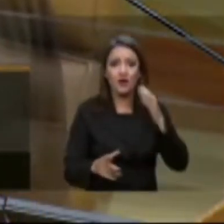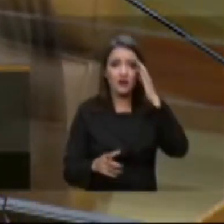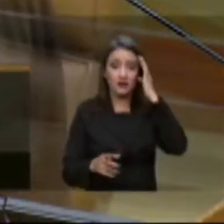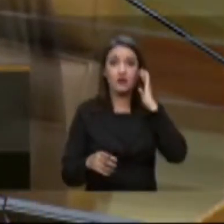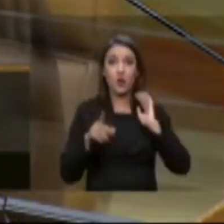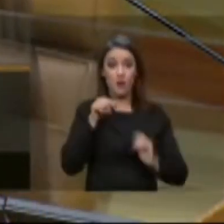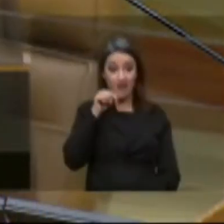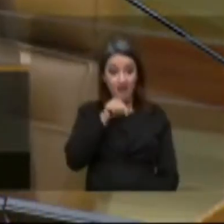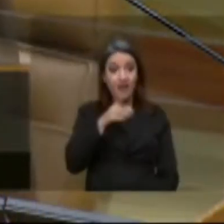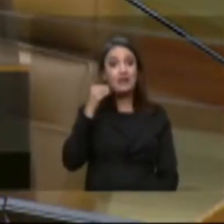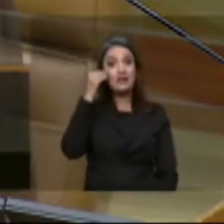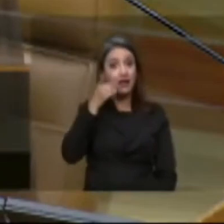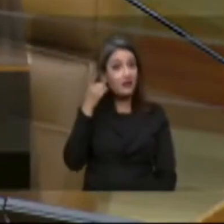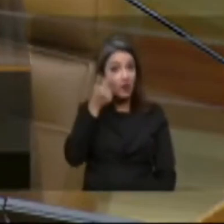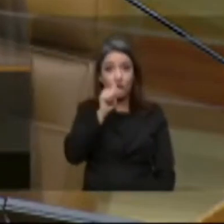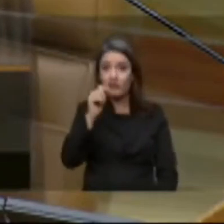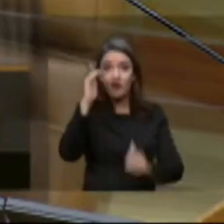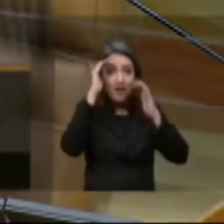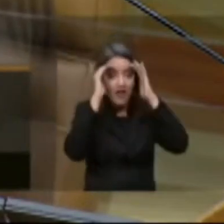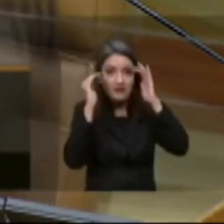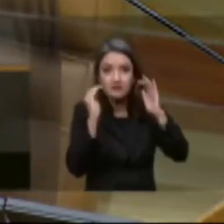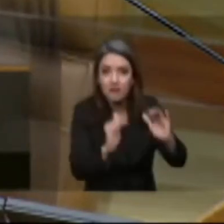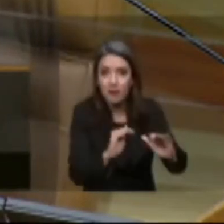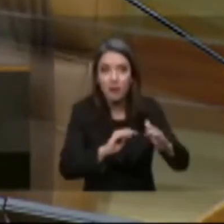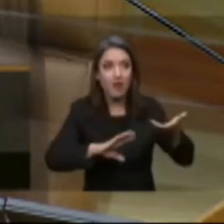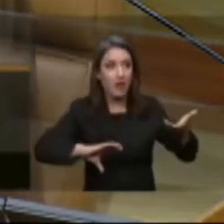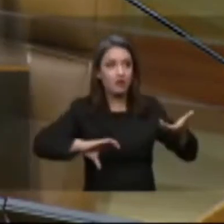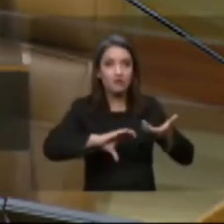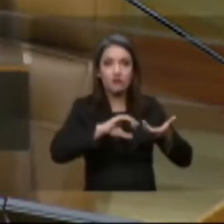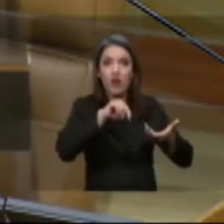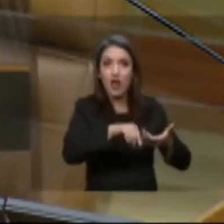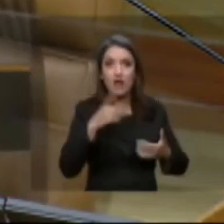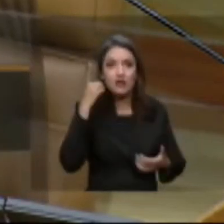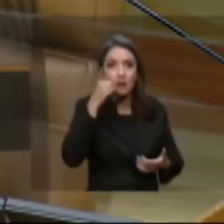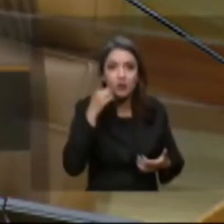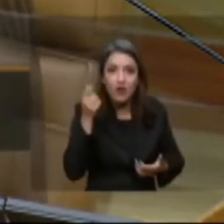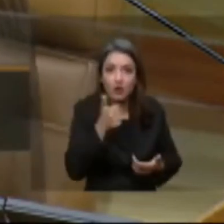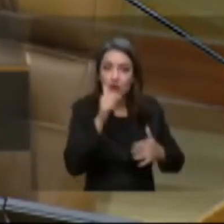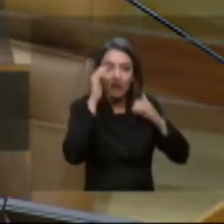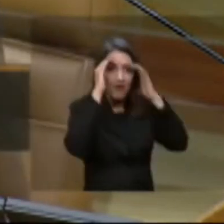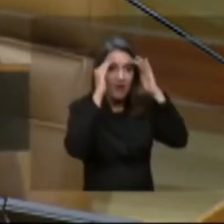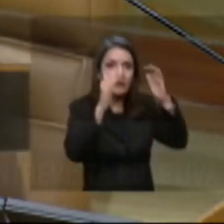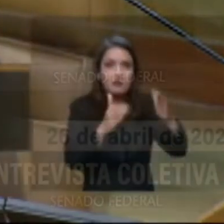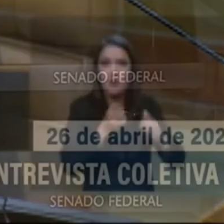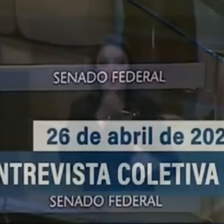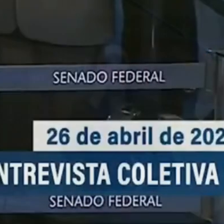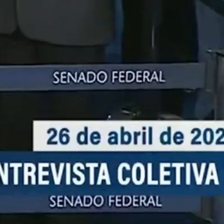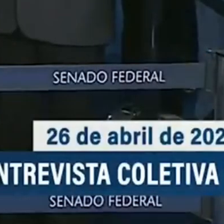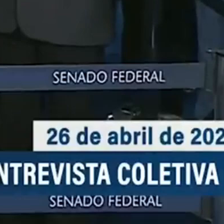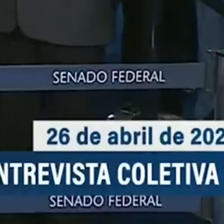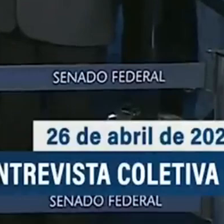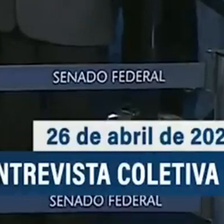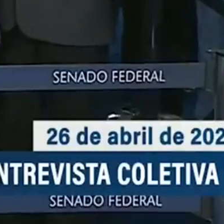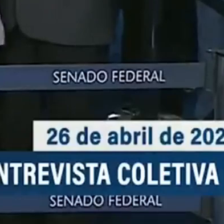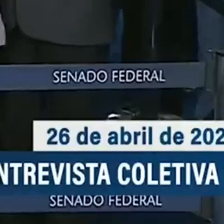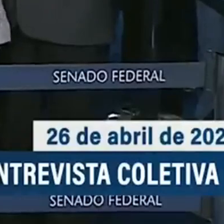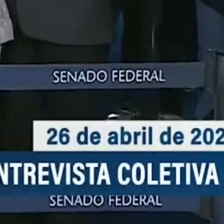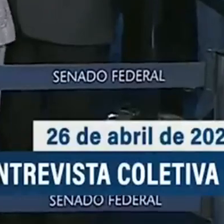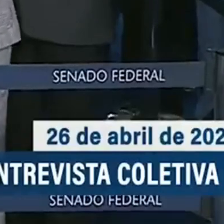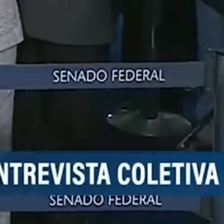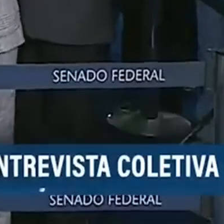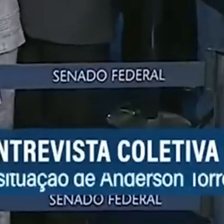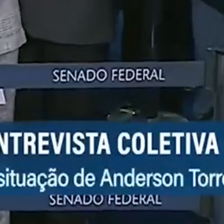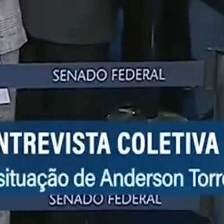de Moraes negou o pedido de visita dos senadores Flávio Bolsonaro e Marcos Duval. Então, em vídeo gravado na saída